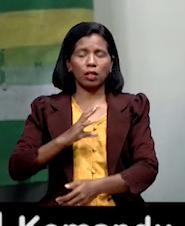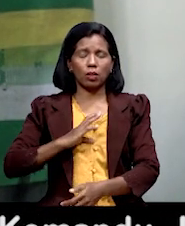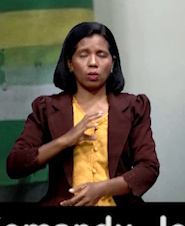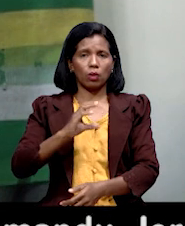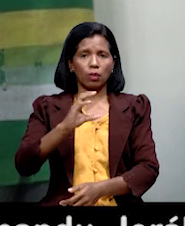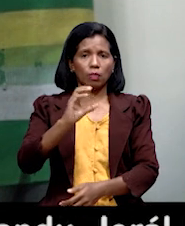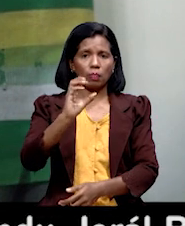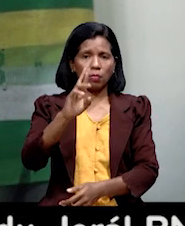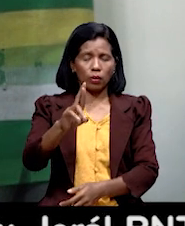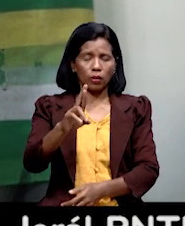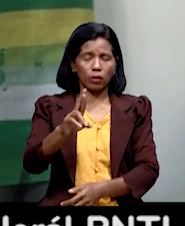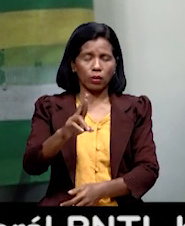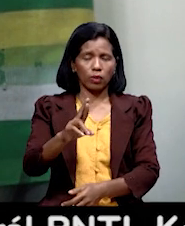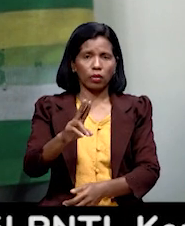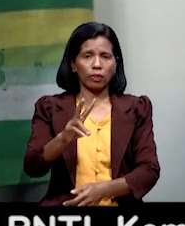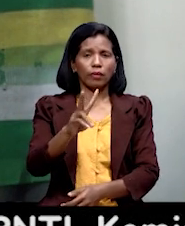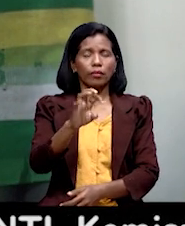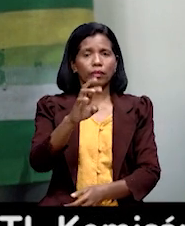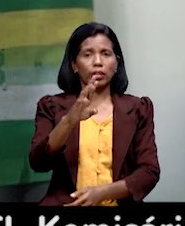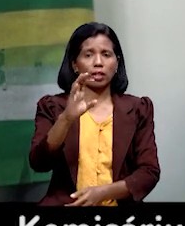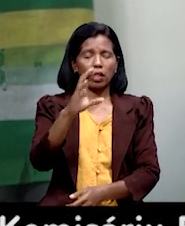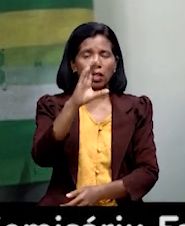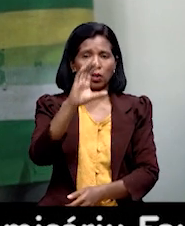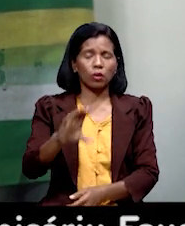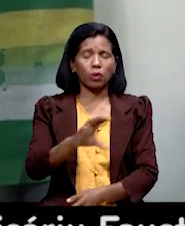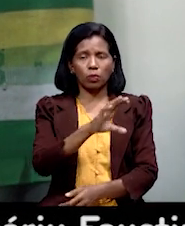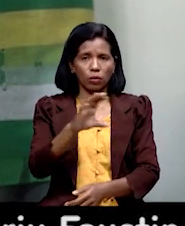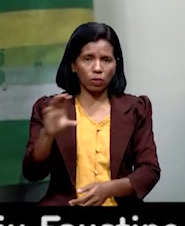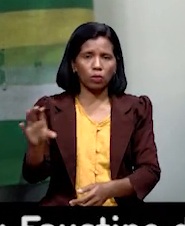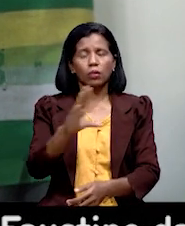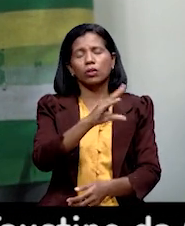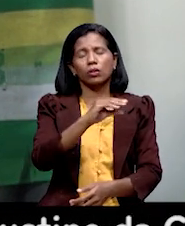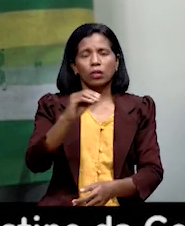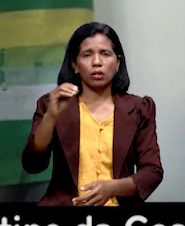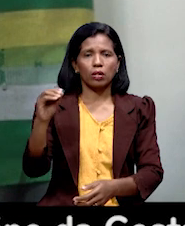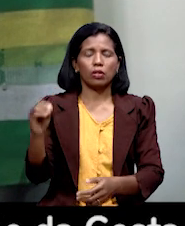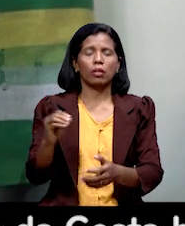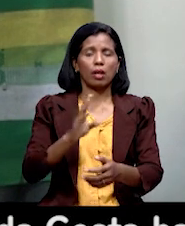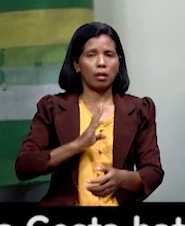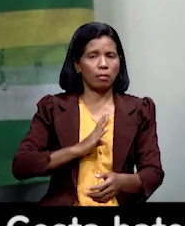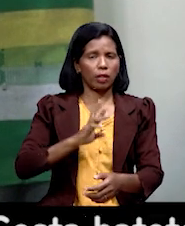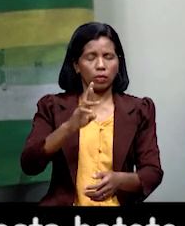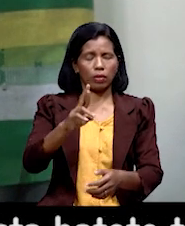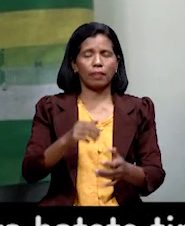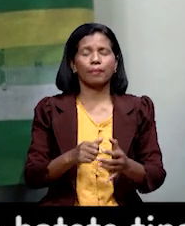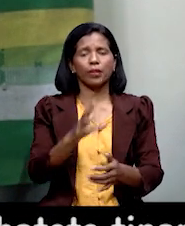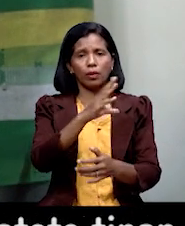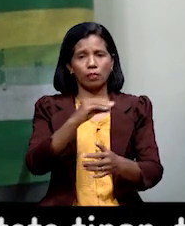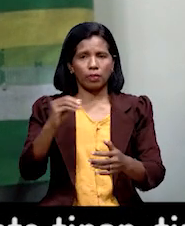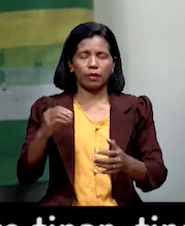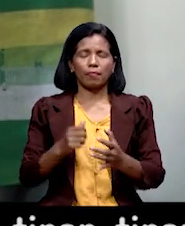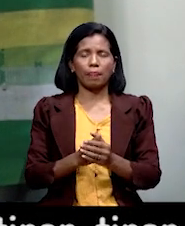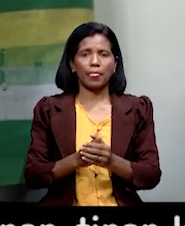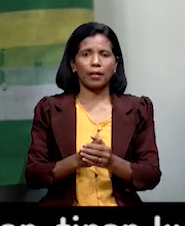Formosa, Veracruz e Cristo Rei, Becora. Imos husi